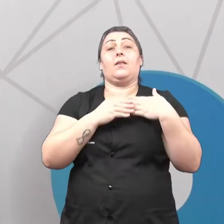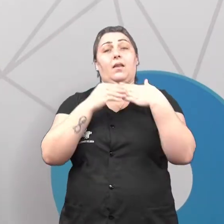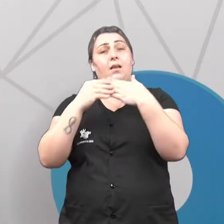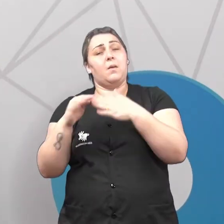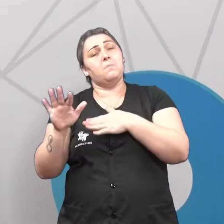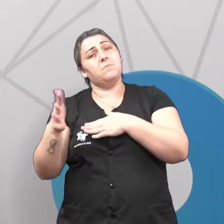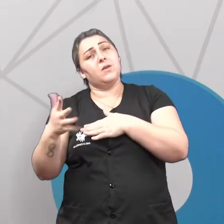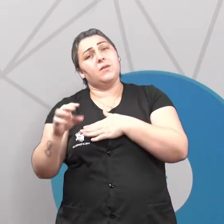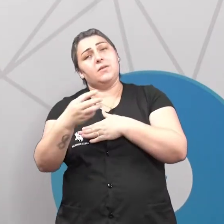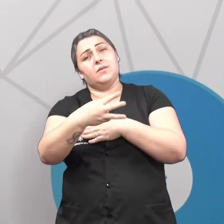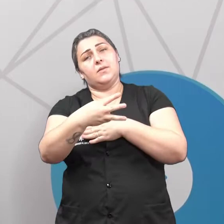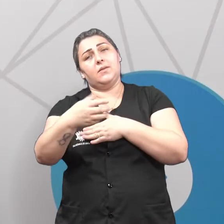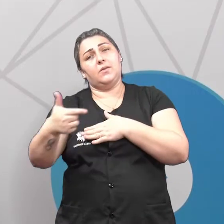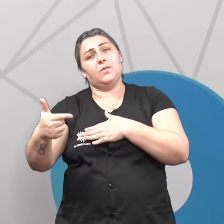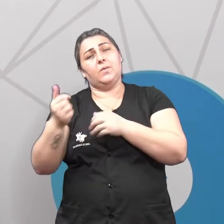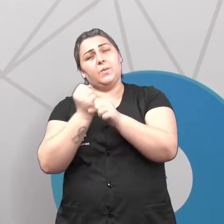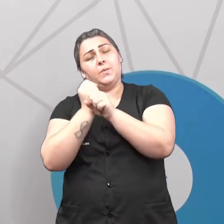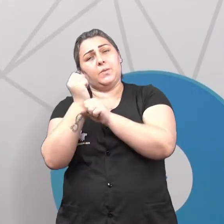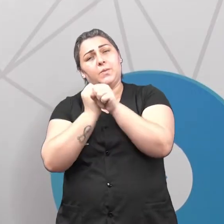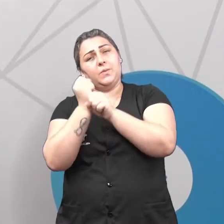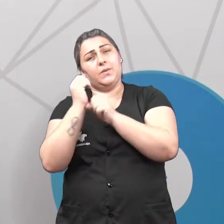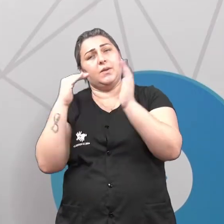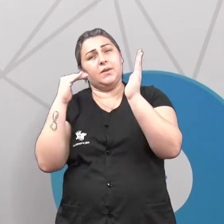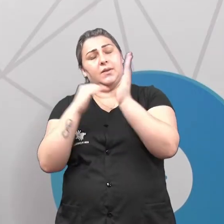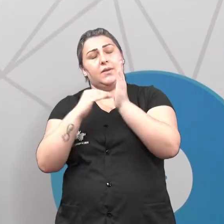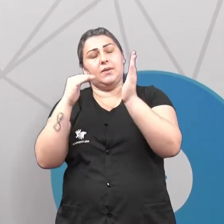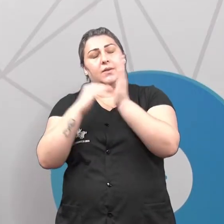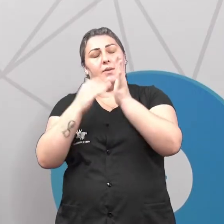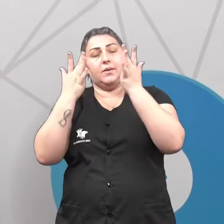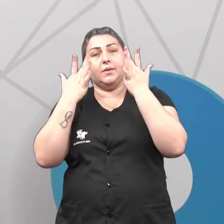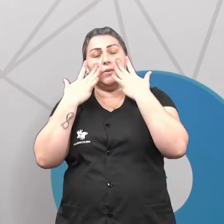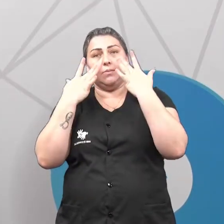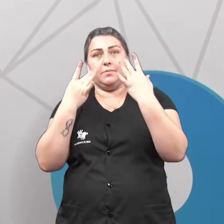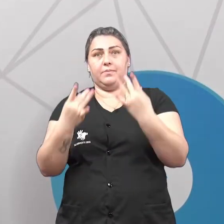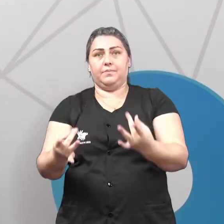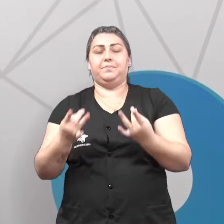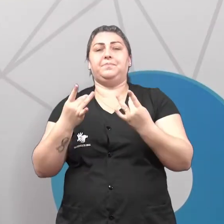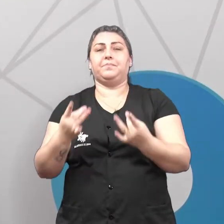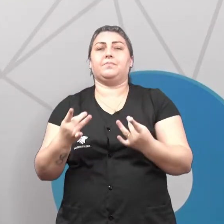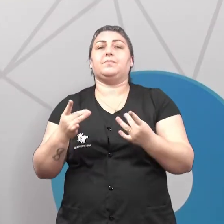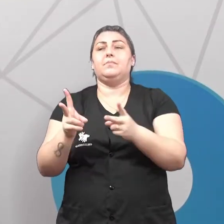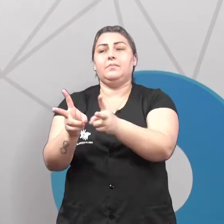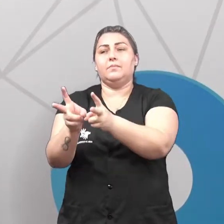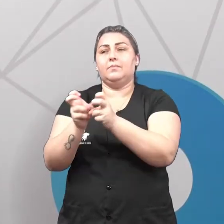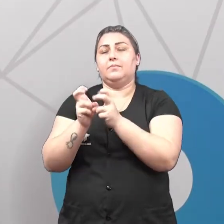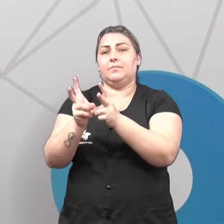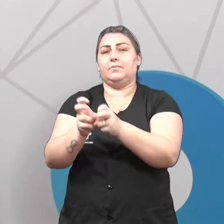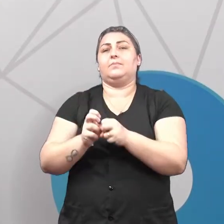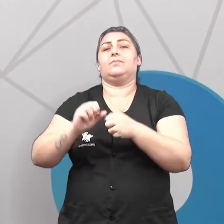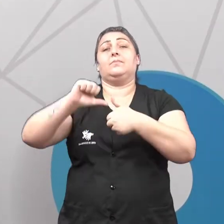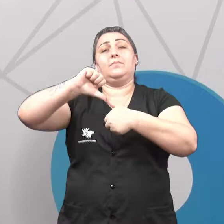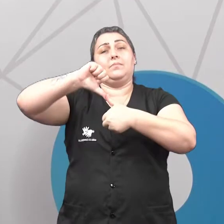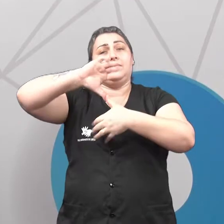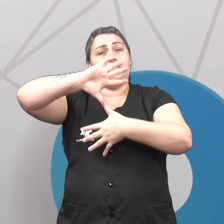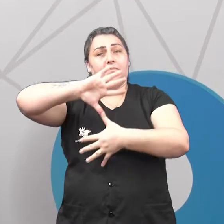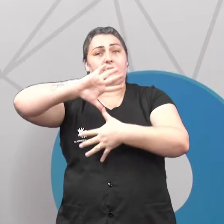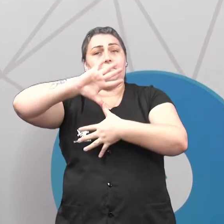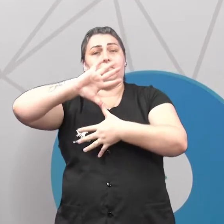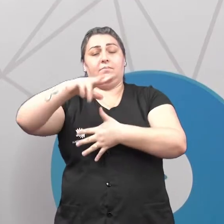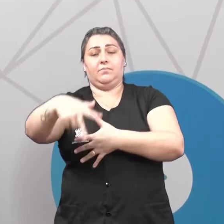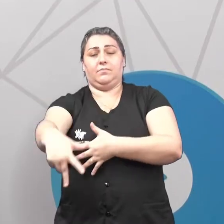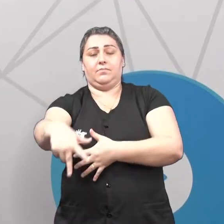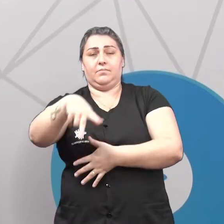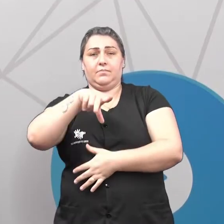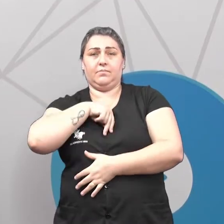mais ou menos 32 anos aí até que eles despertassem o interesse para explorar a América